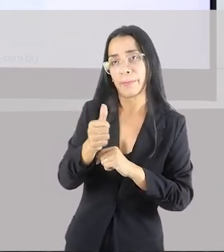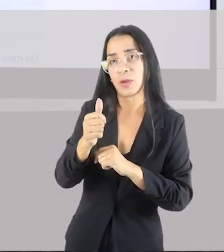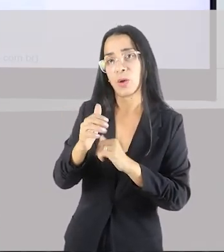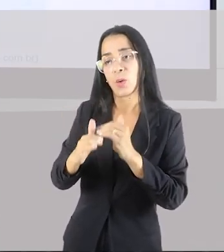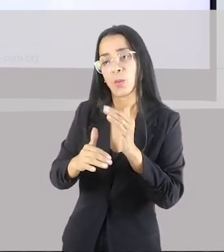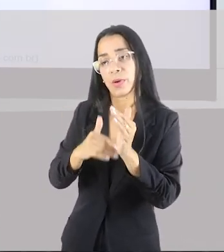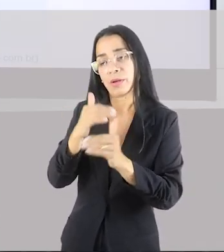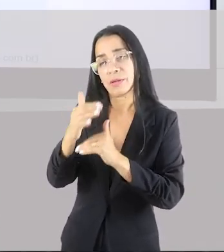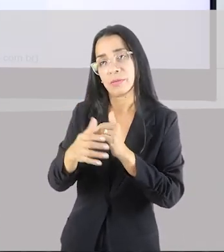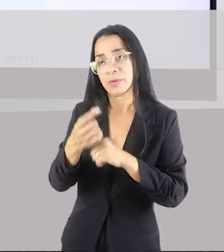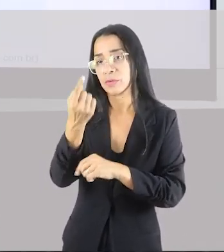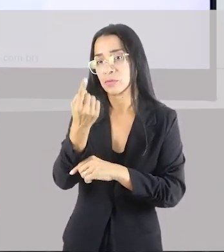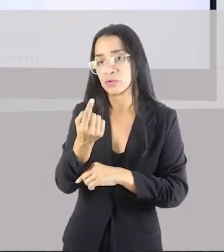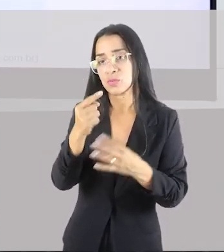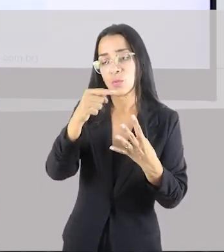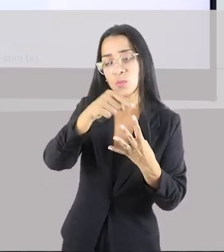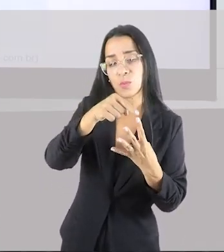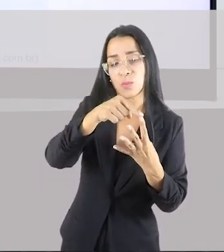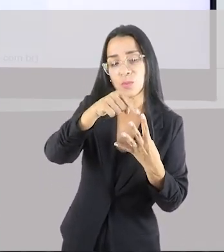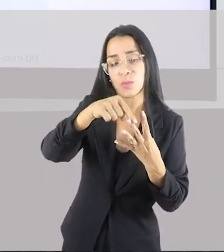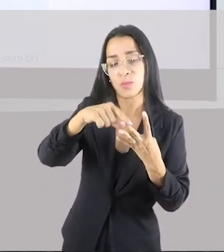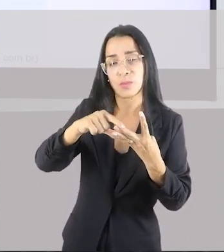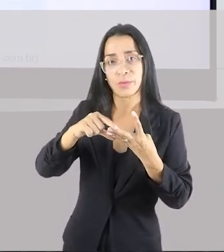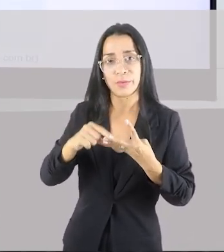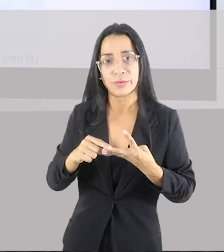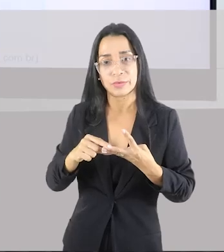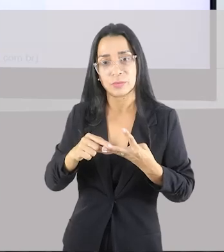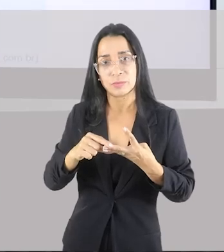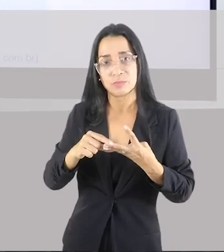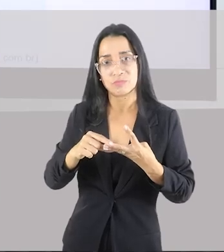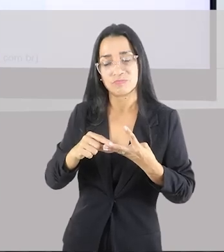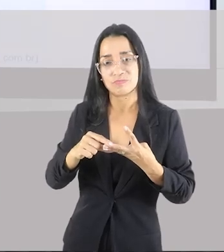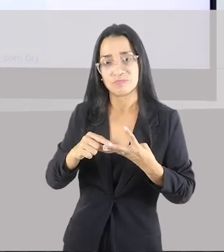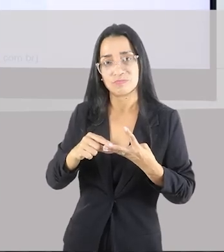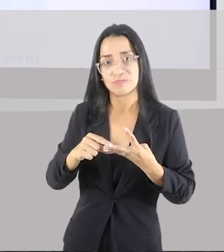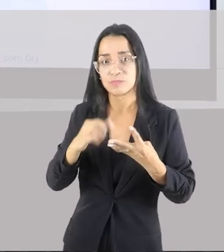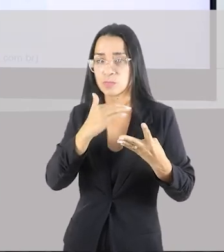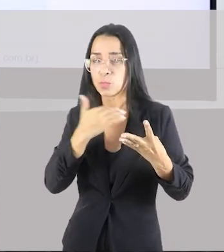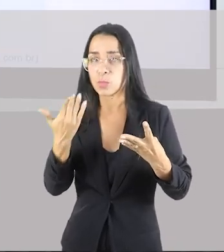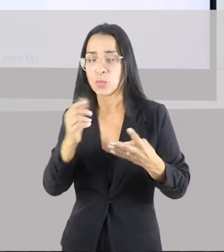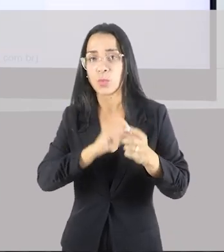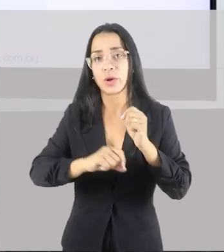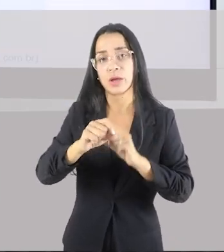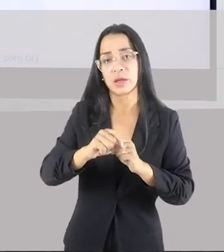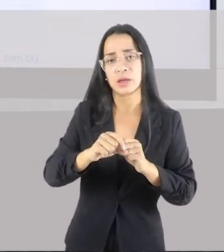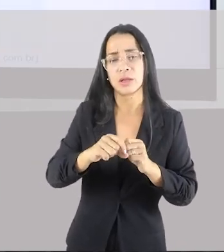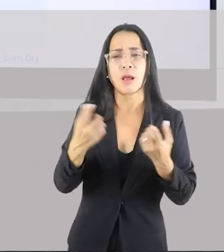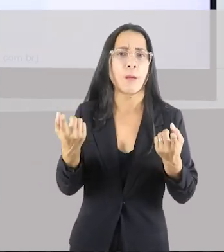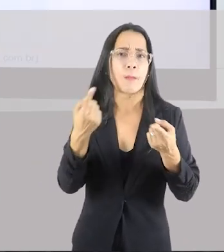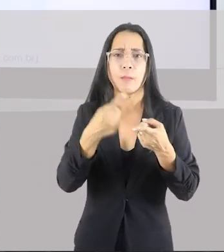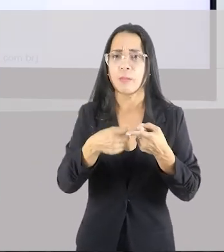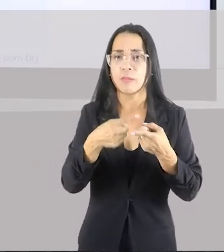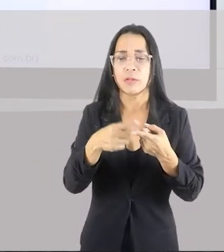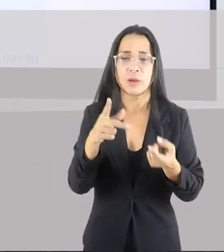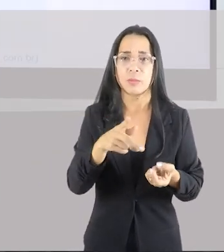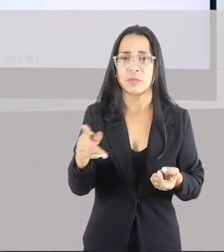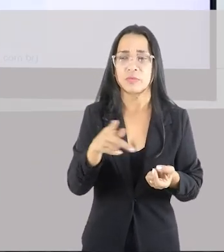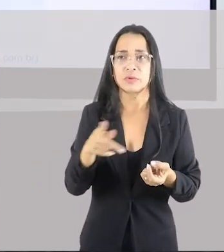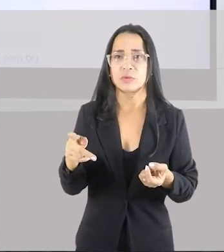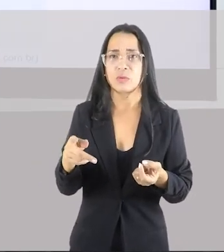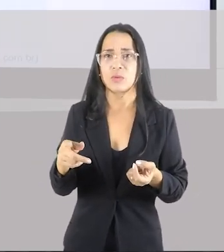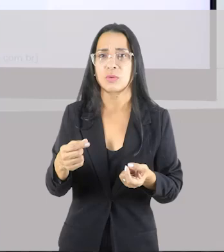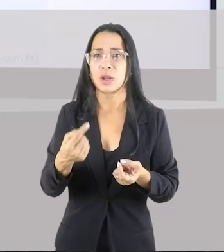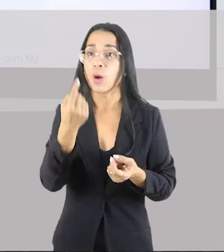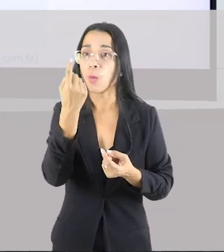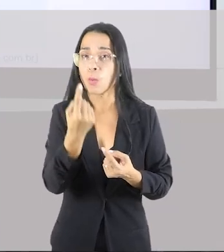um e deixa os outros 3 degenerarem e morrerem, tá certo? Mas, Raíssa, por que priorizar